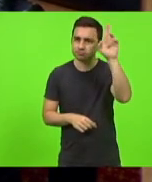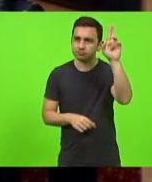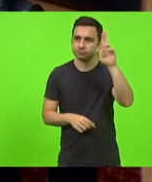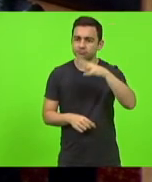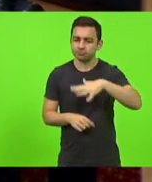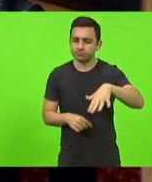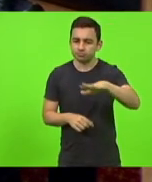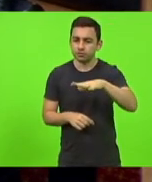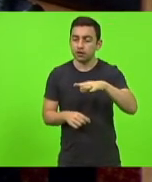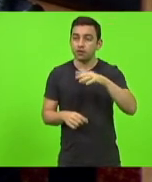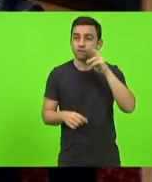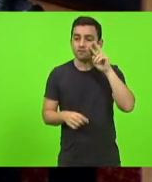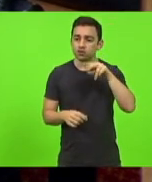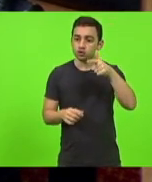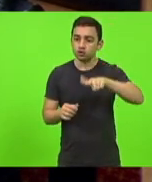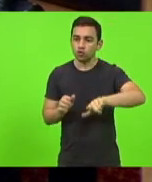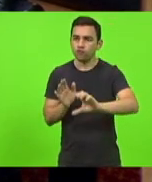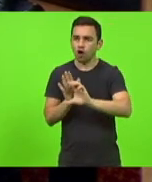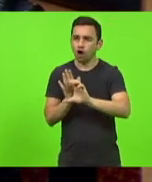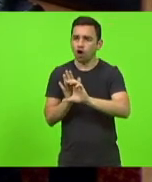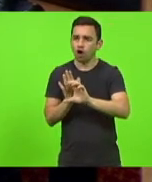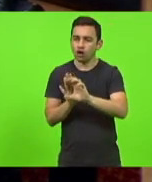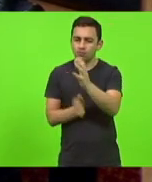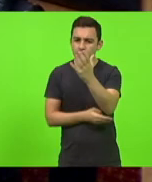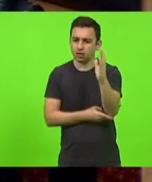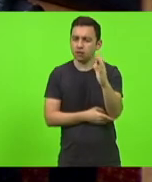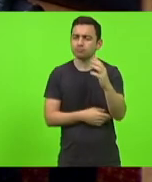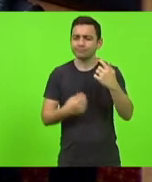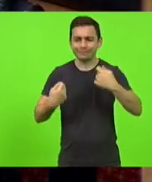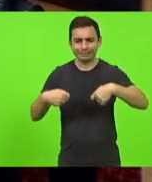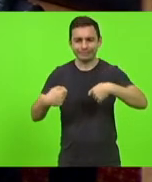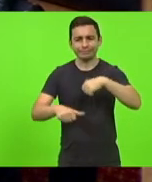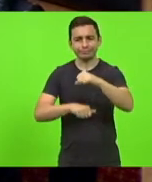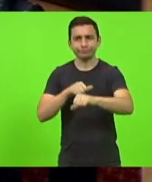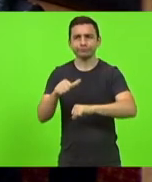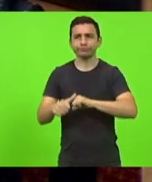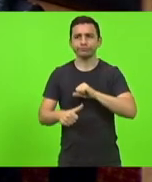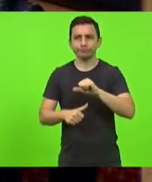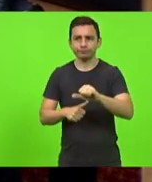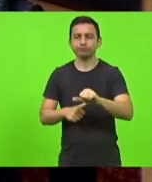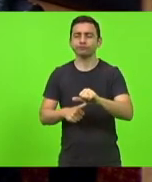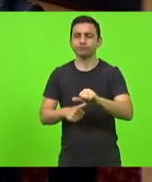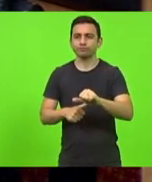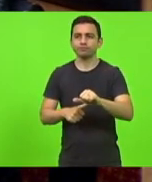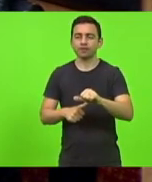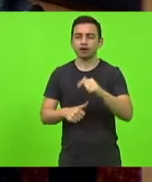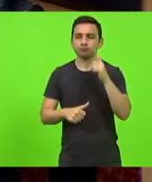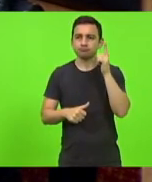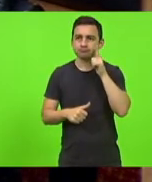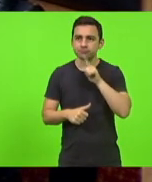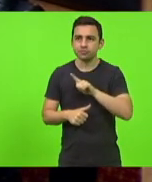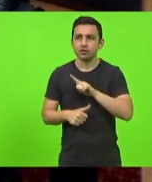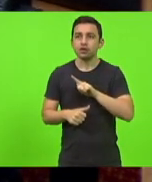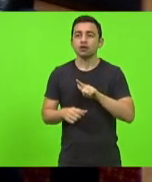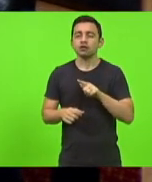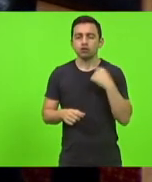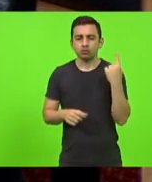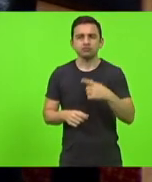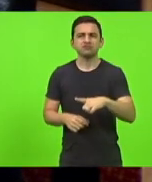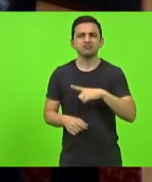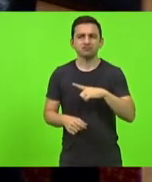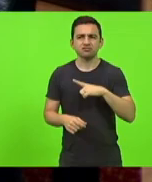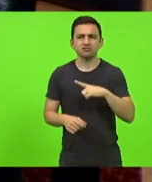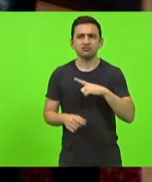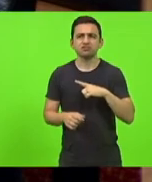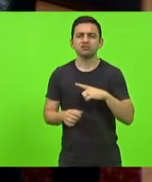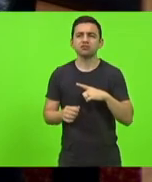Código Ambiental era mais do que urgente e necessária. Nós temos, evidente, como bem disse aqui o deputado José